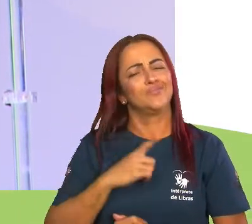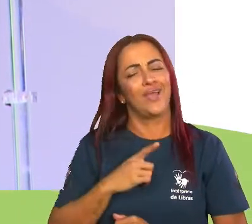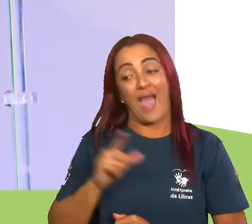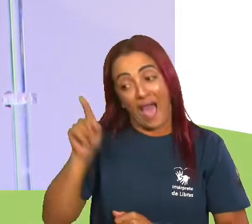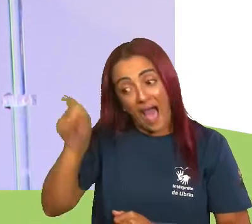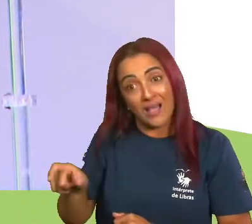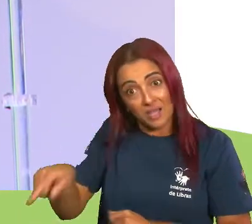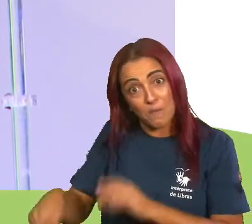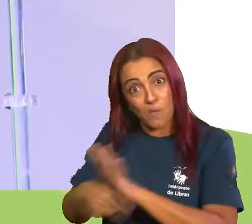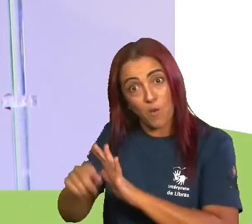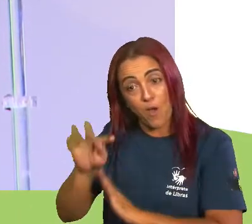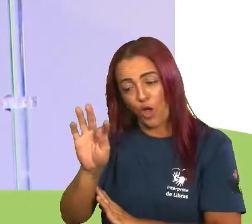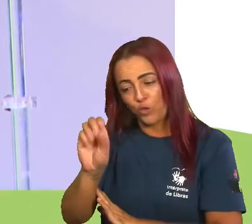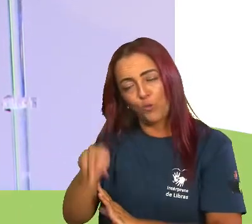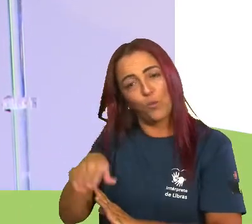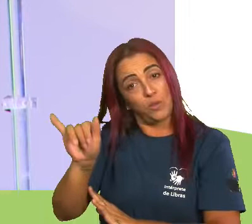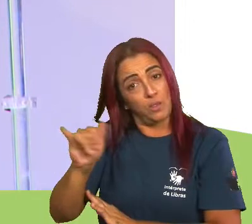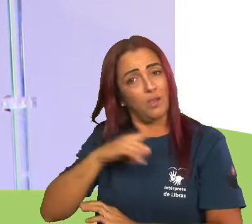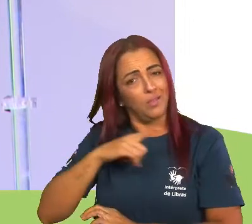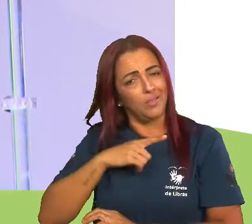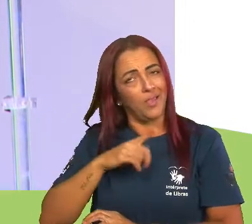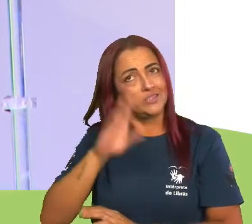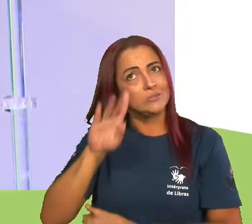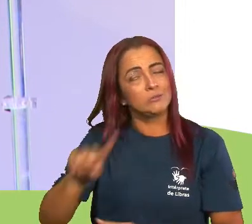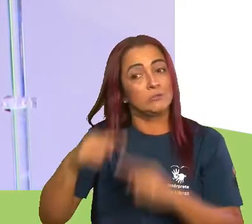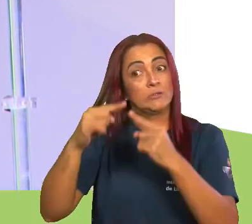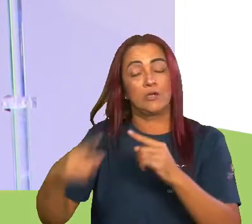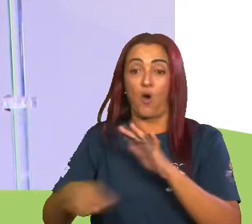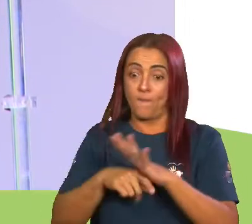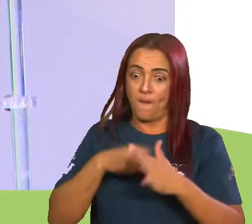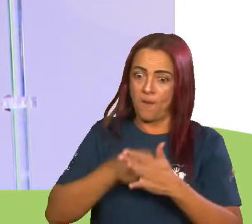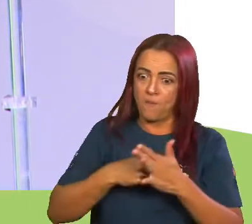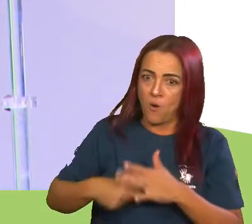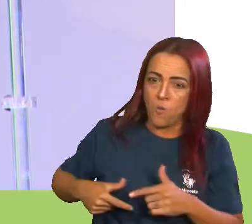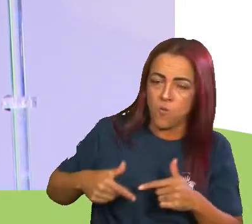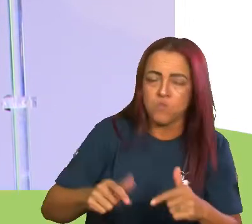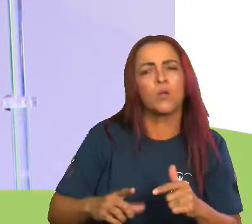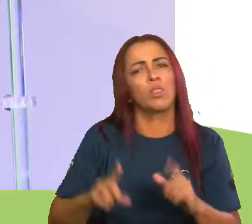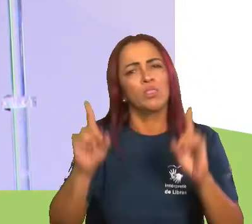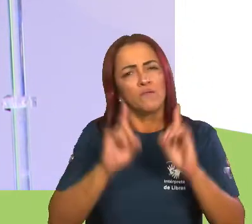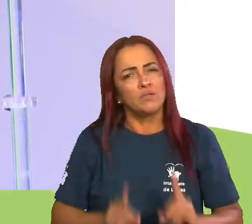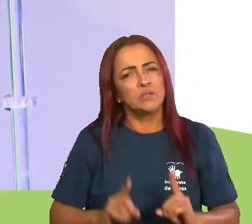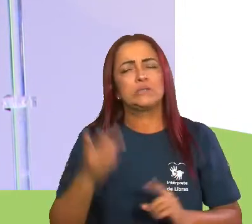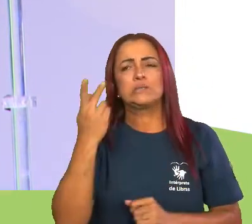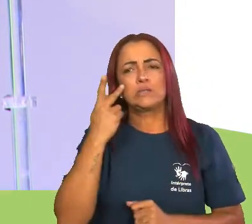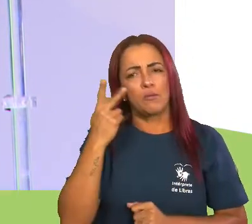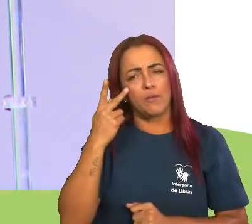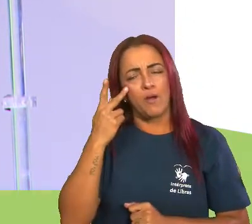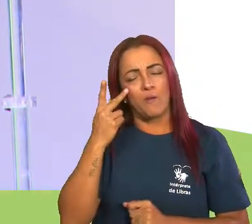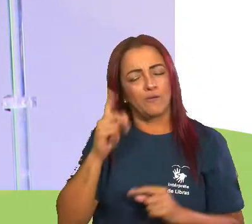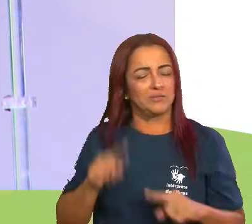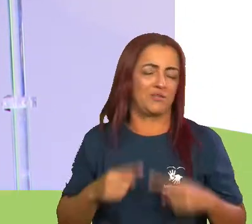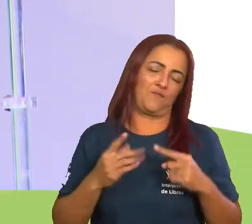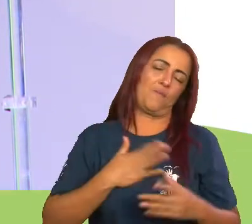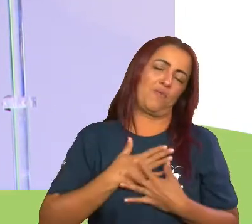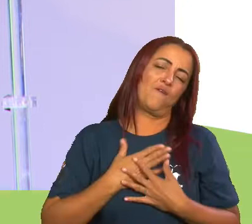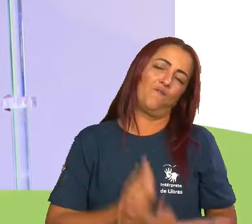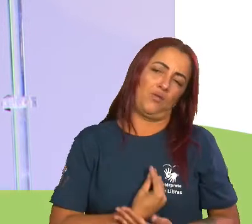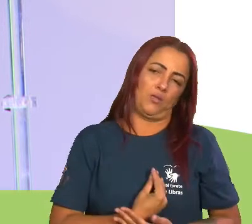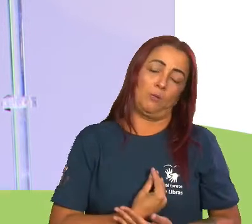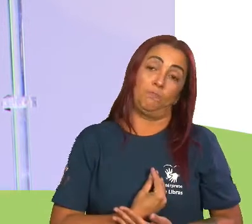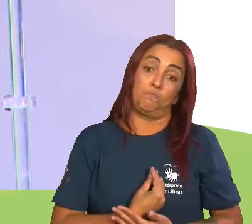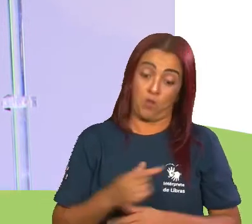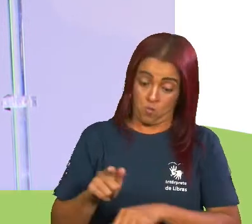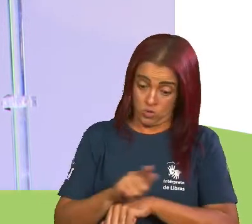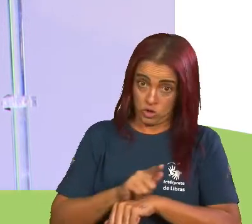Tony. O desafio de assumir a Secretaria da Pessoa com Deficiência da cidade de São Paulo foi um grande desafio na minha vida, como gestora